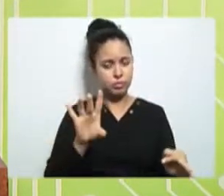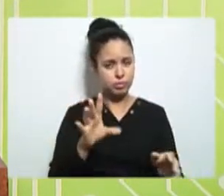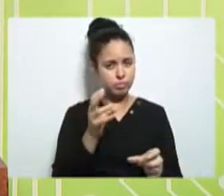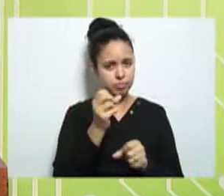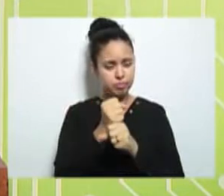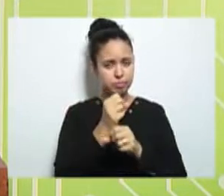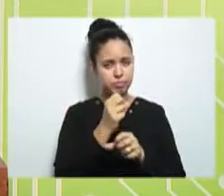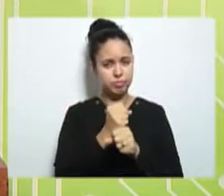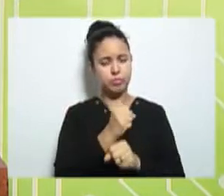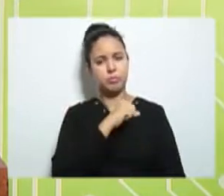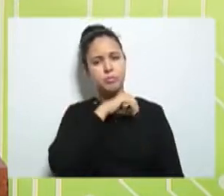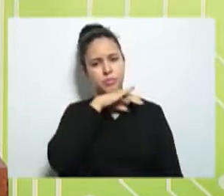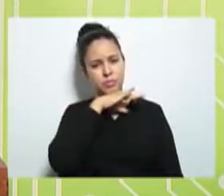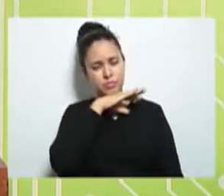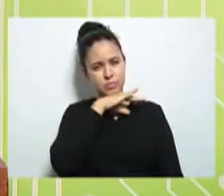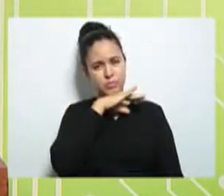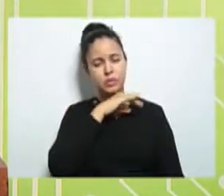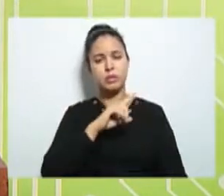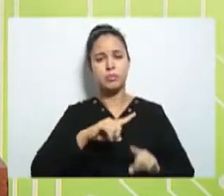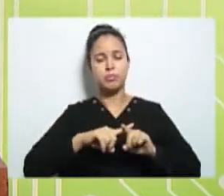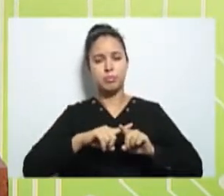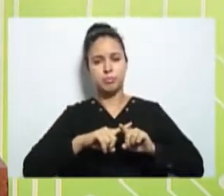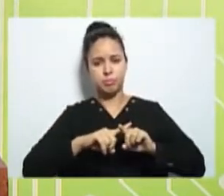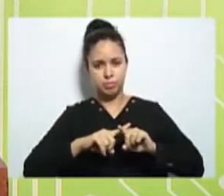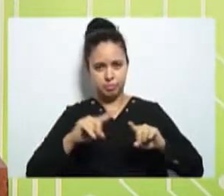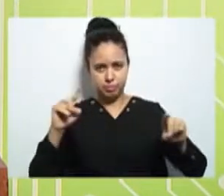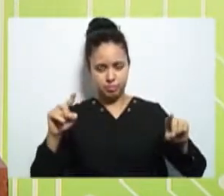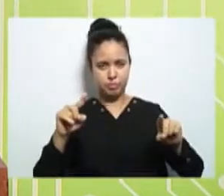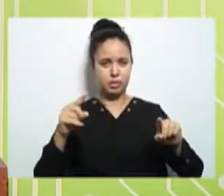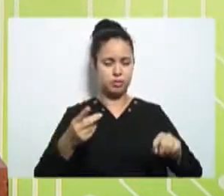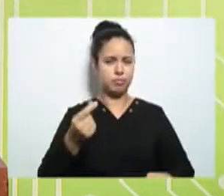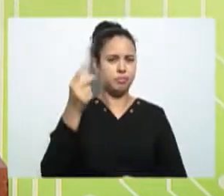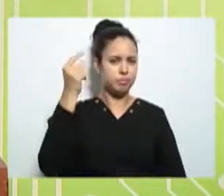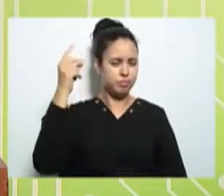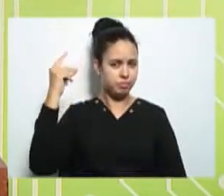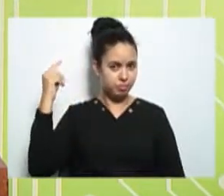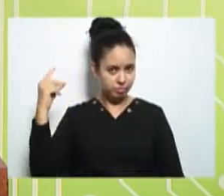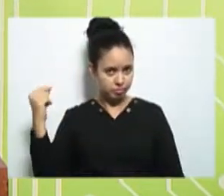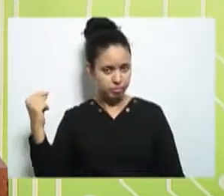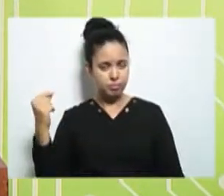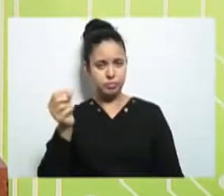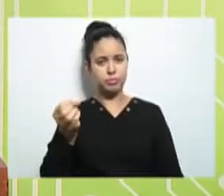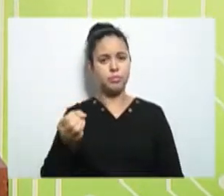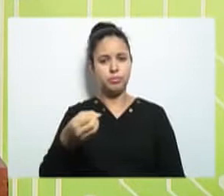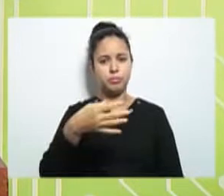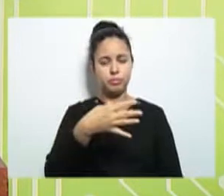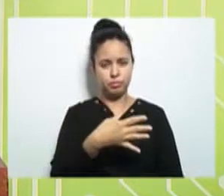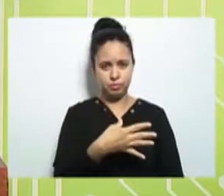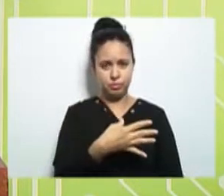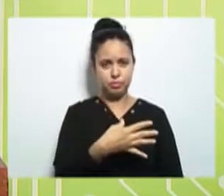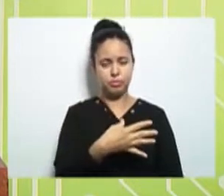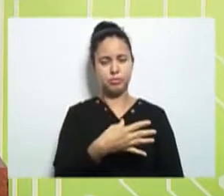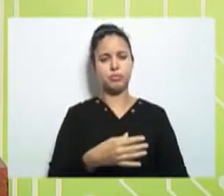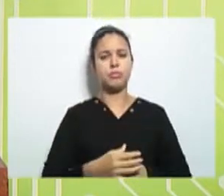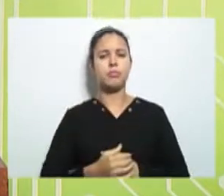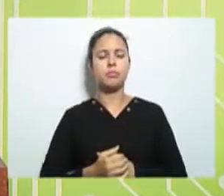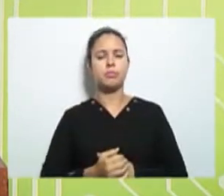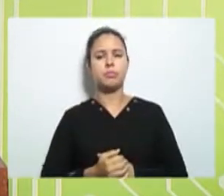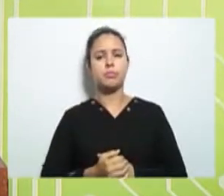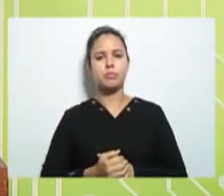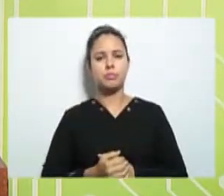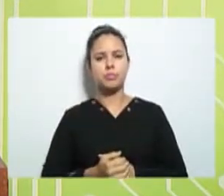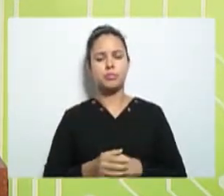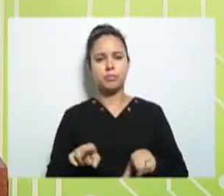digamos assim, mas para a época não era, tá? Era algo de inovação. Ele é ruim se a gente for analisar o que a gente tem disponível hoje, tá?